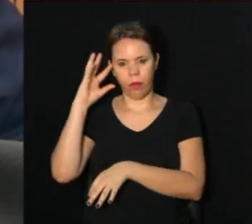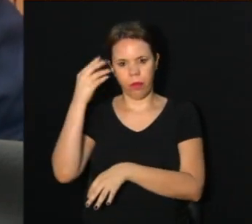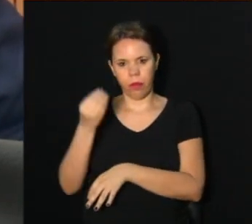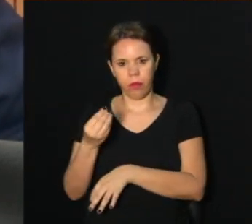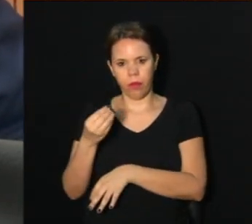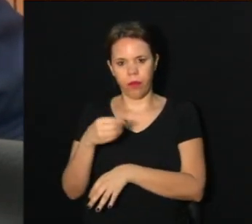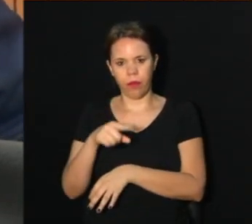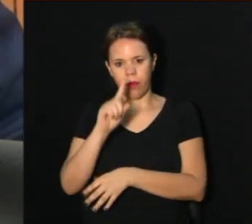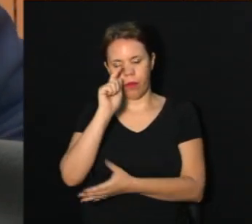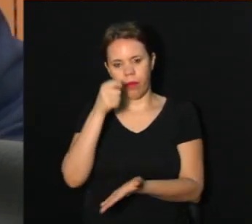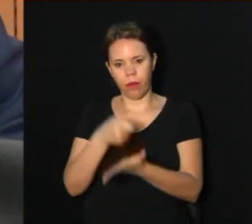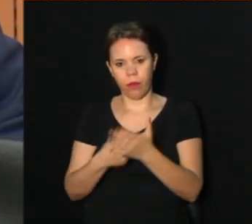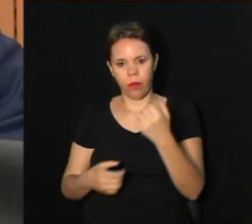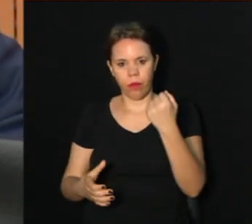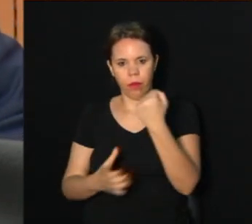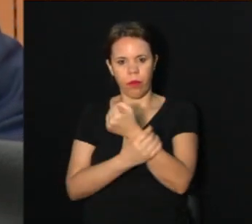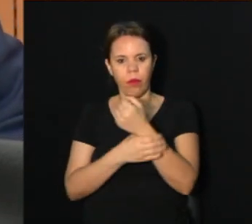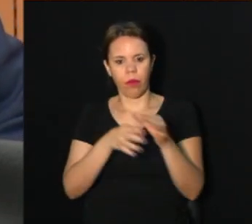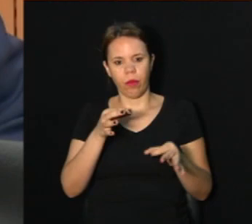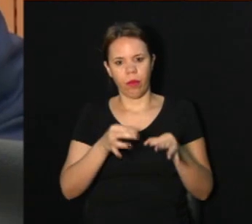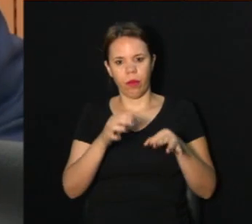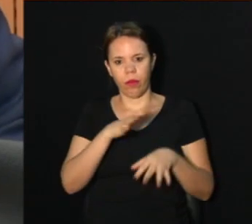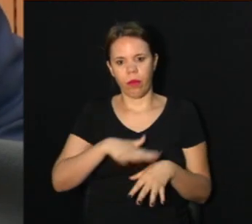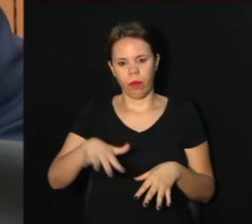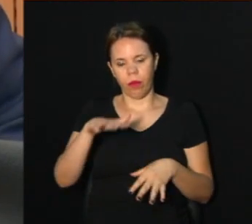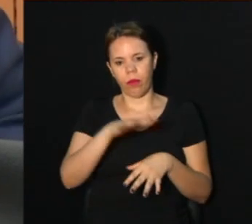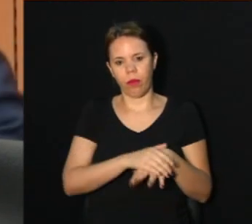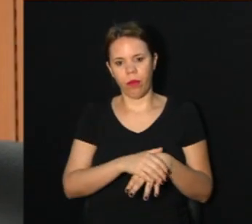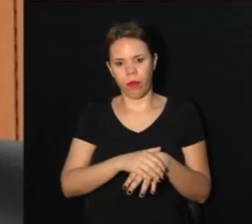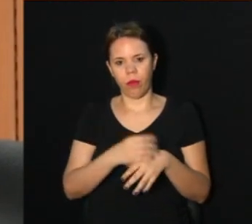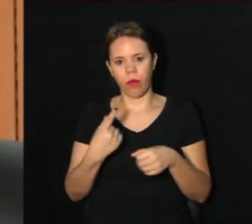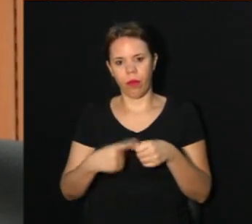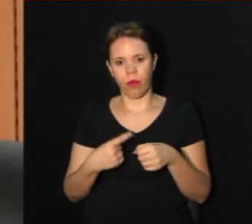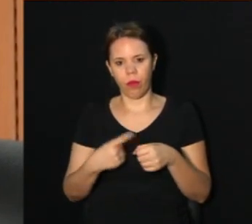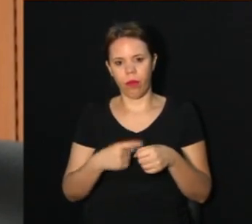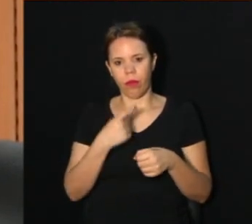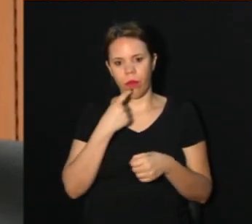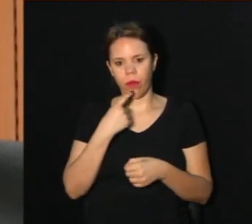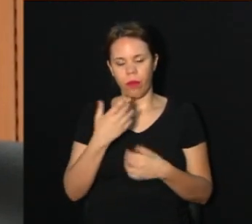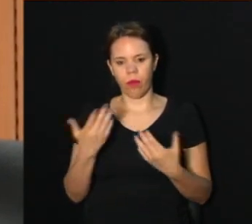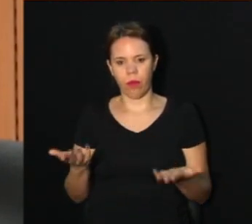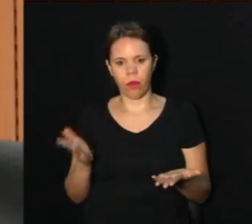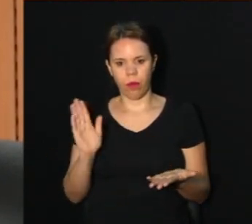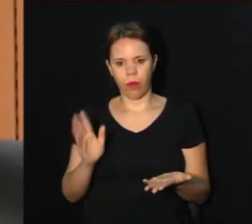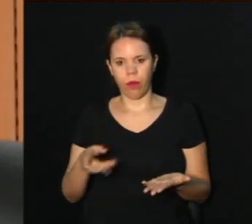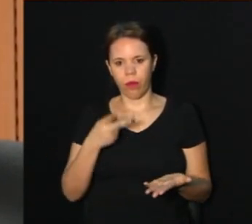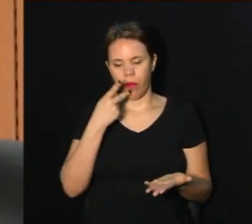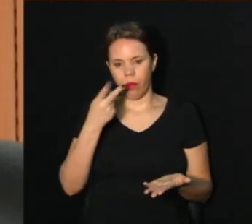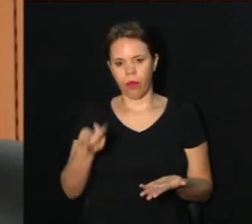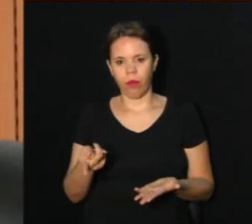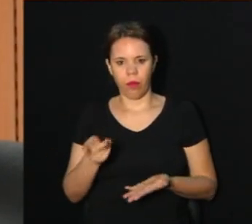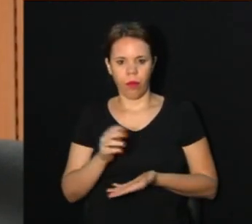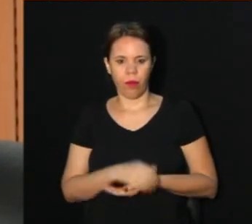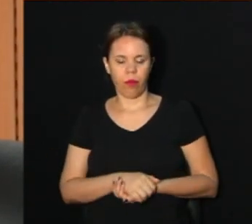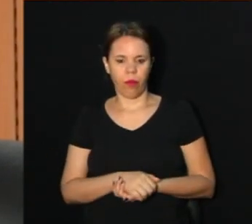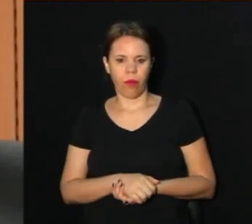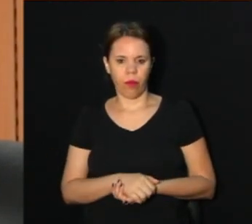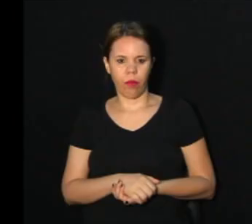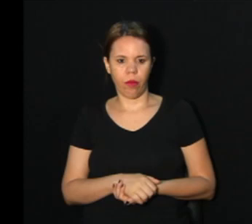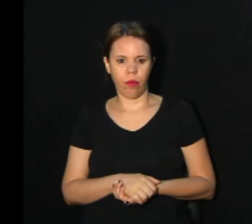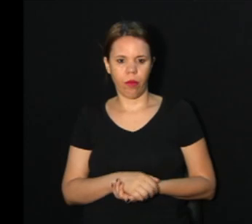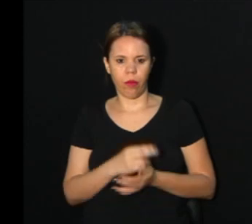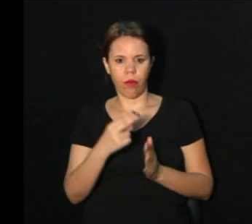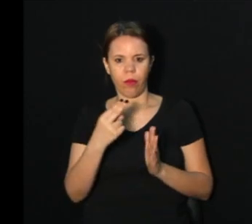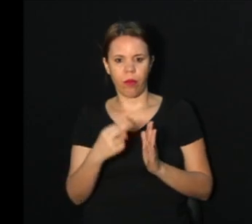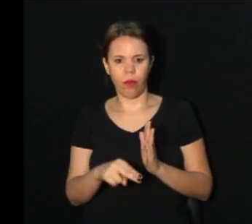vai garantir a segurança jurídica, de um modo geral, ao município. E, como eu já disse, a